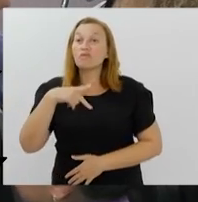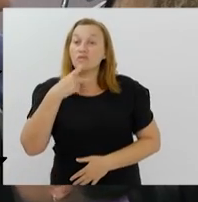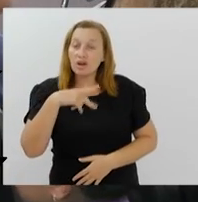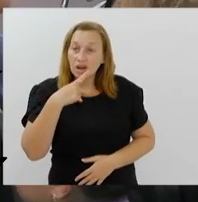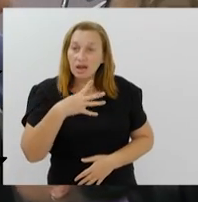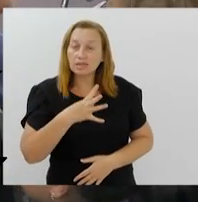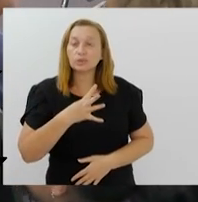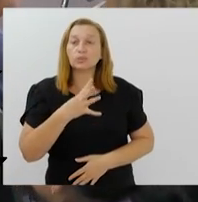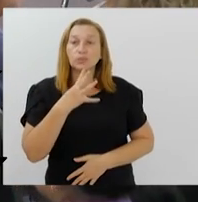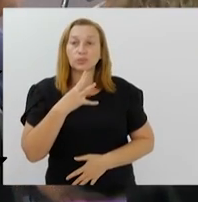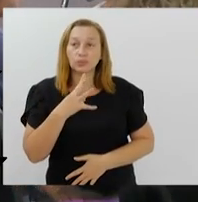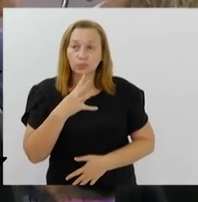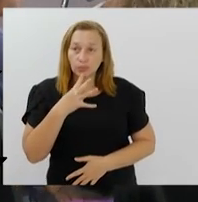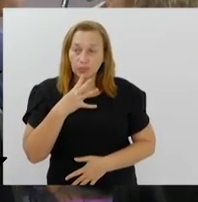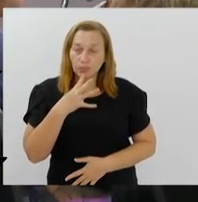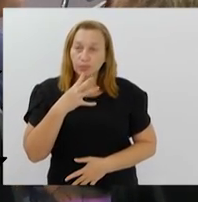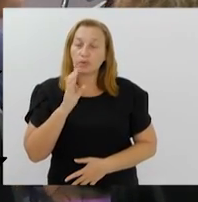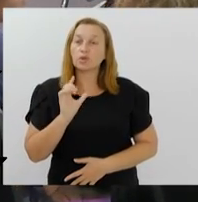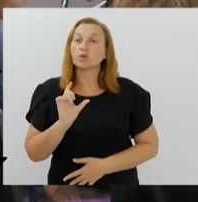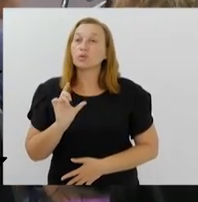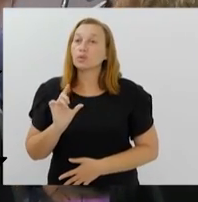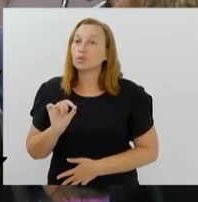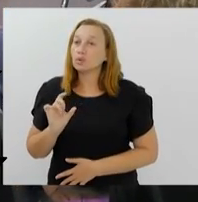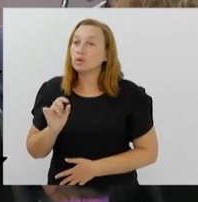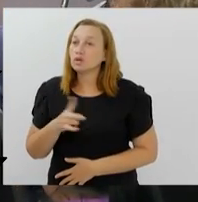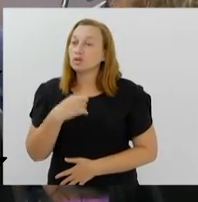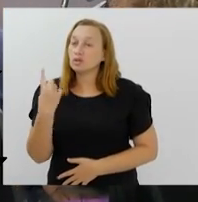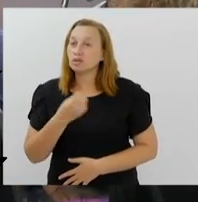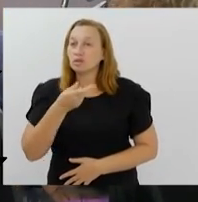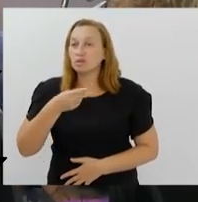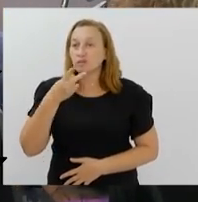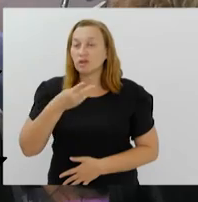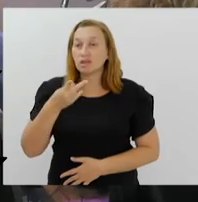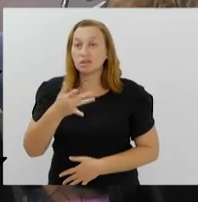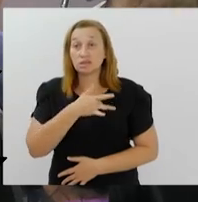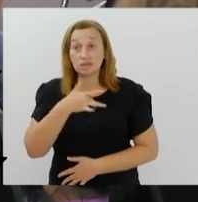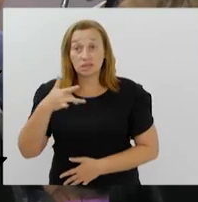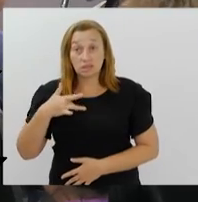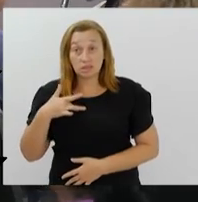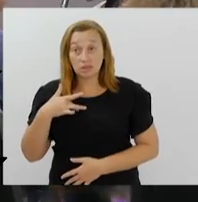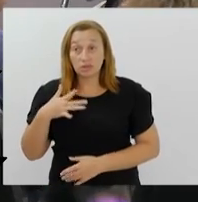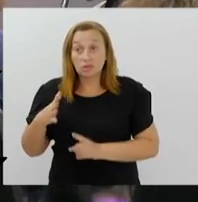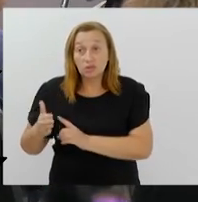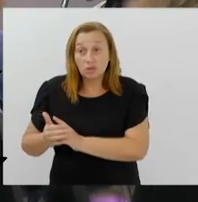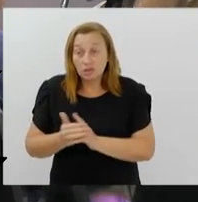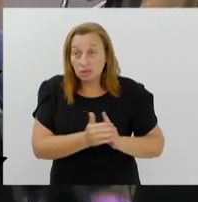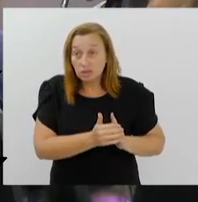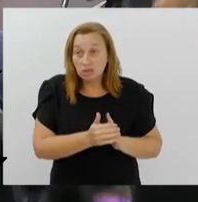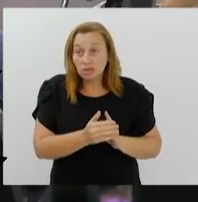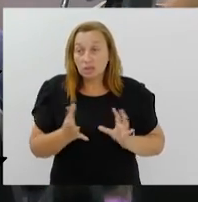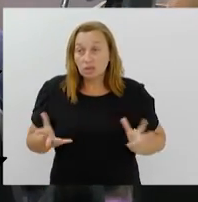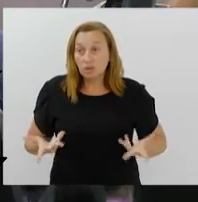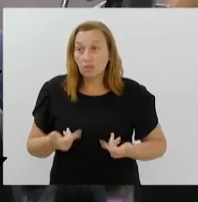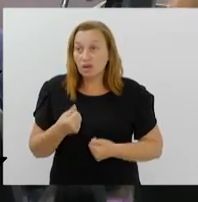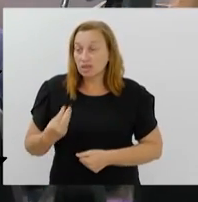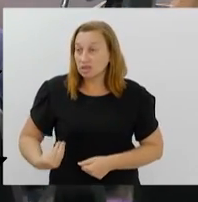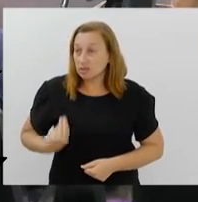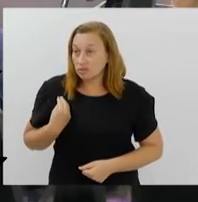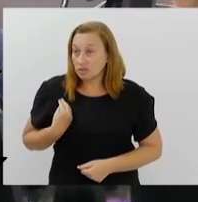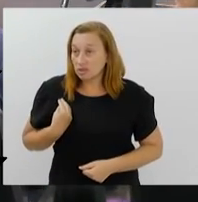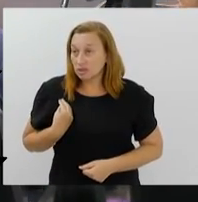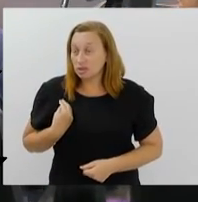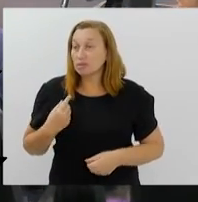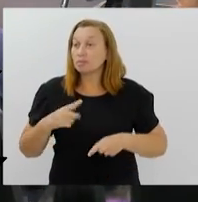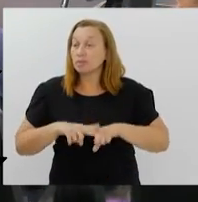o reconhecimento de que nós estamos falando de saúde de acolhimento de qualidade de vida mas